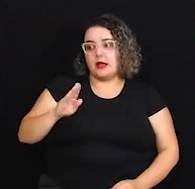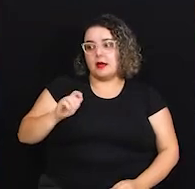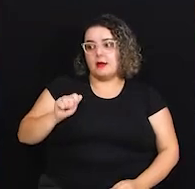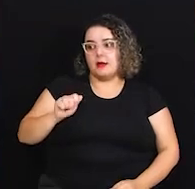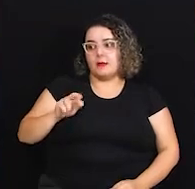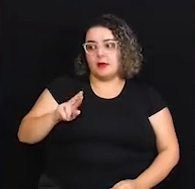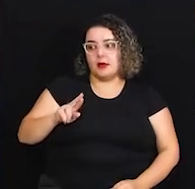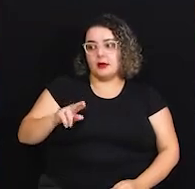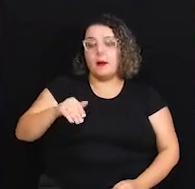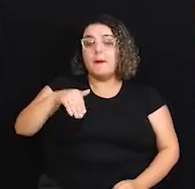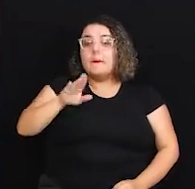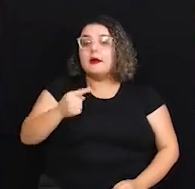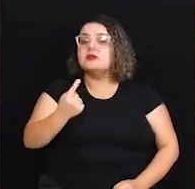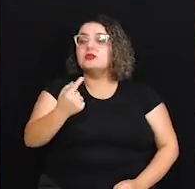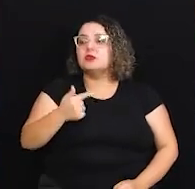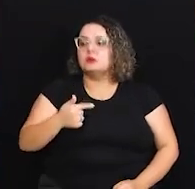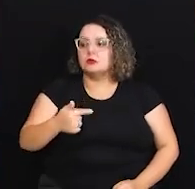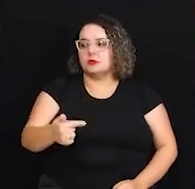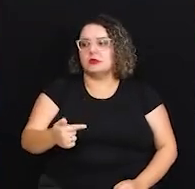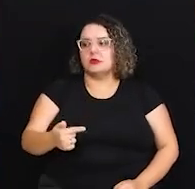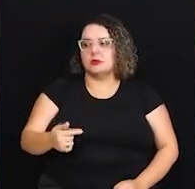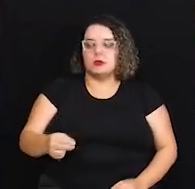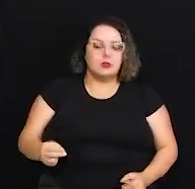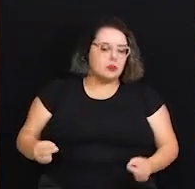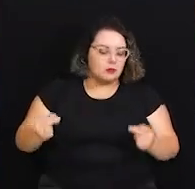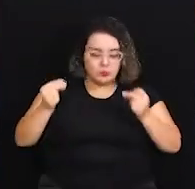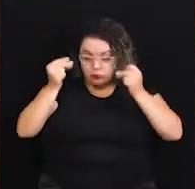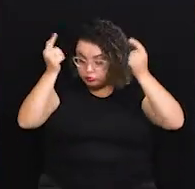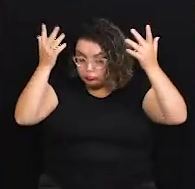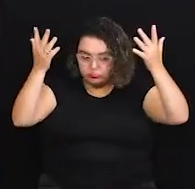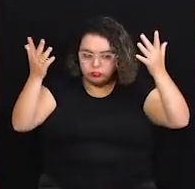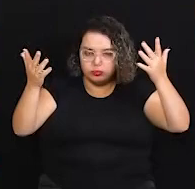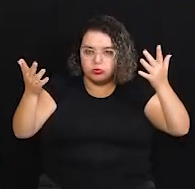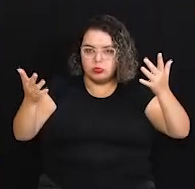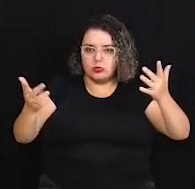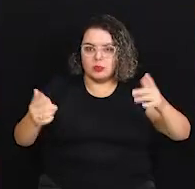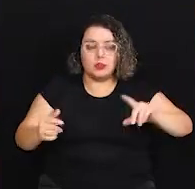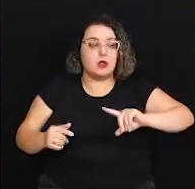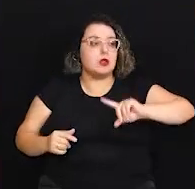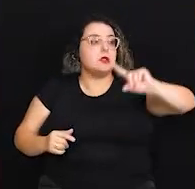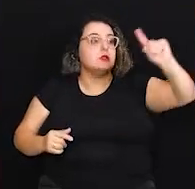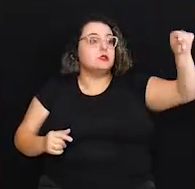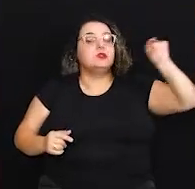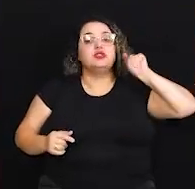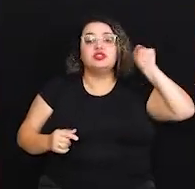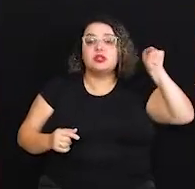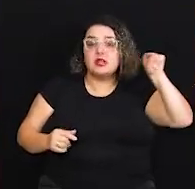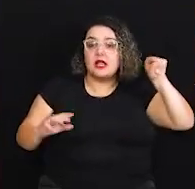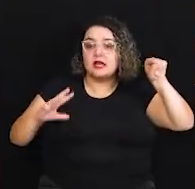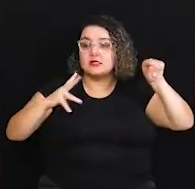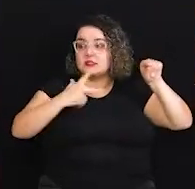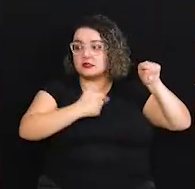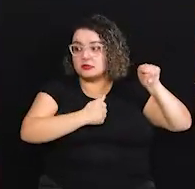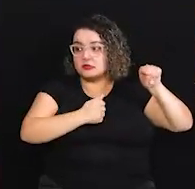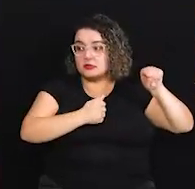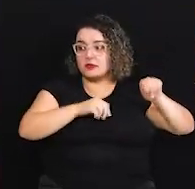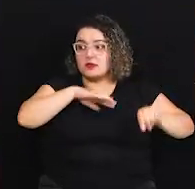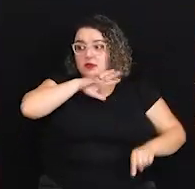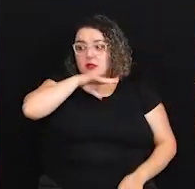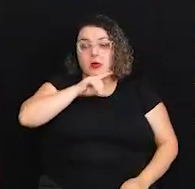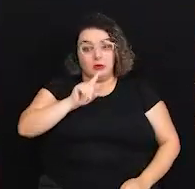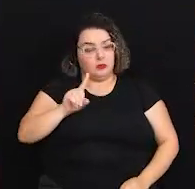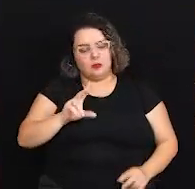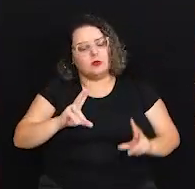de uma semana. E aí a gente teve um start. Ao invés da gente sair daqui para poder salvar os animais do Mato Grosso, não que eles não